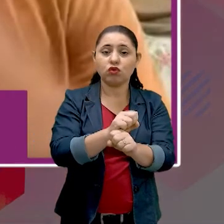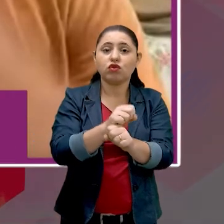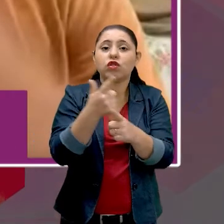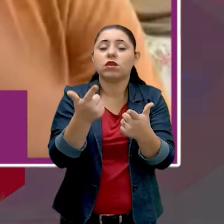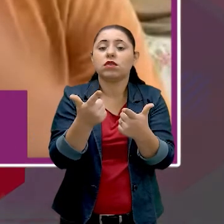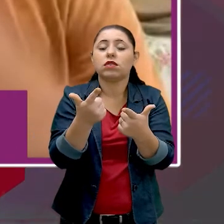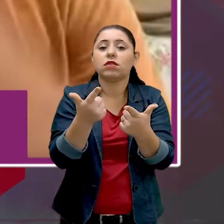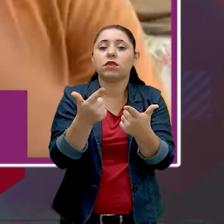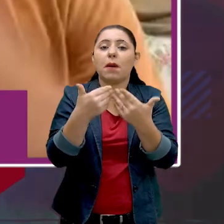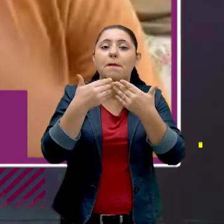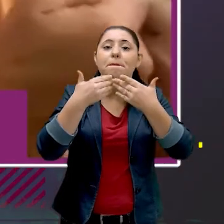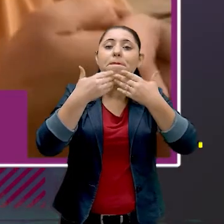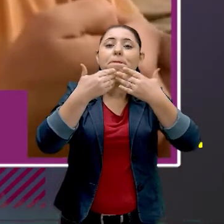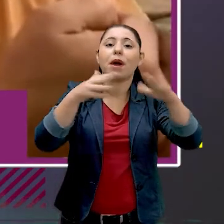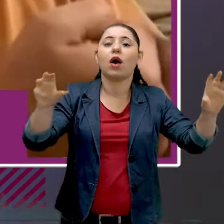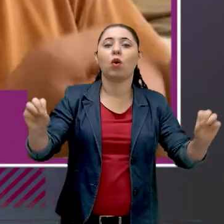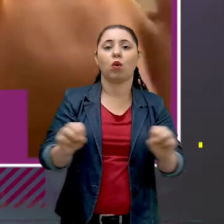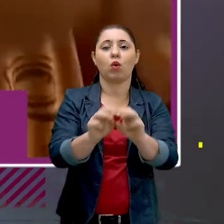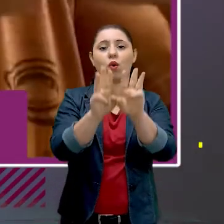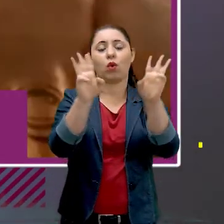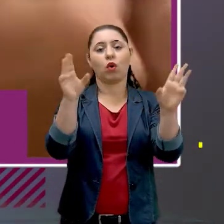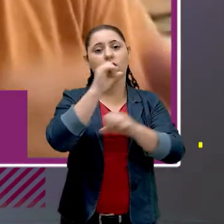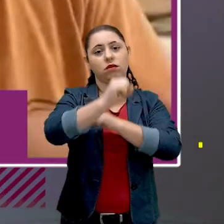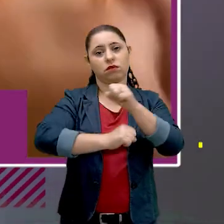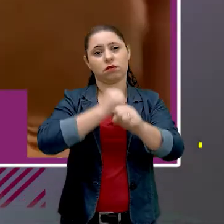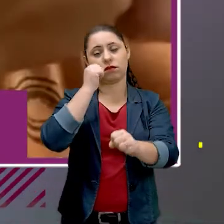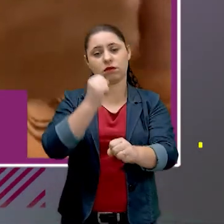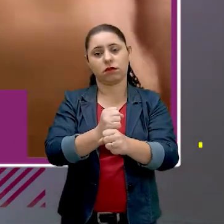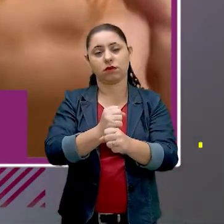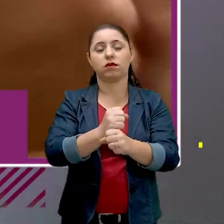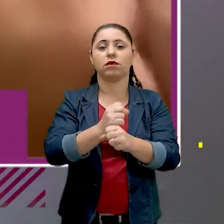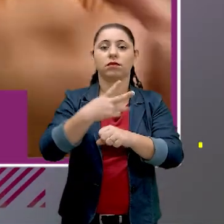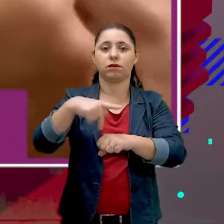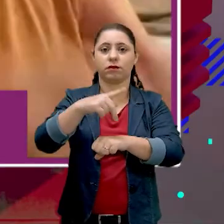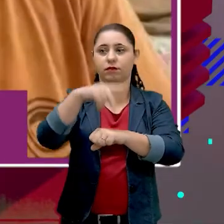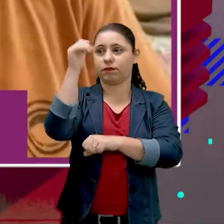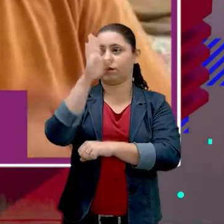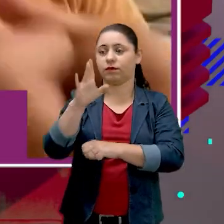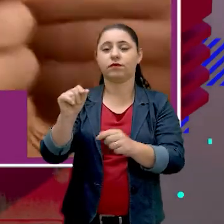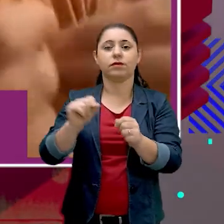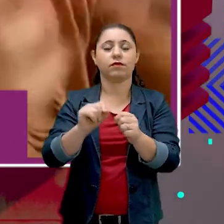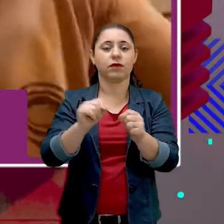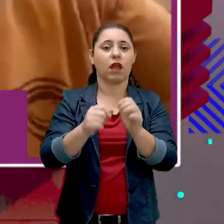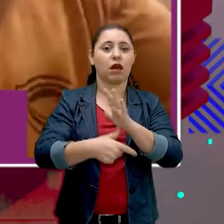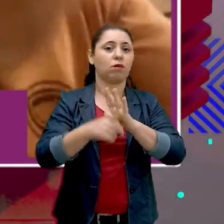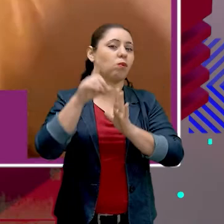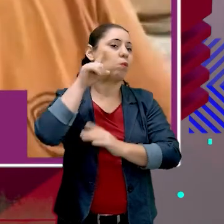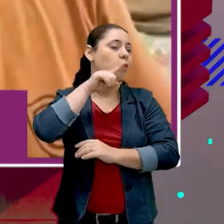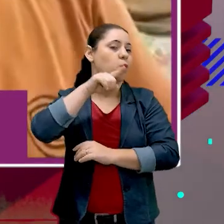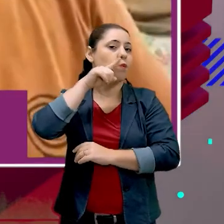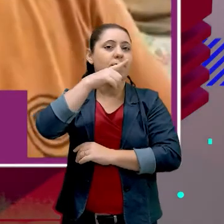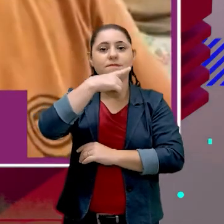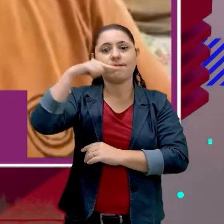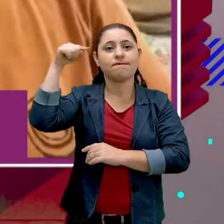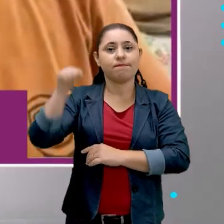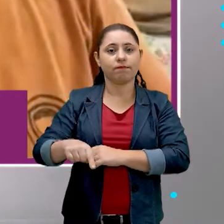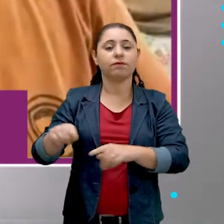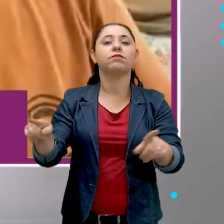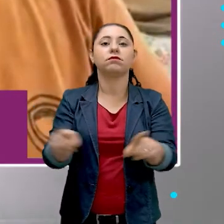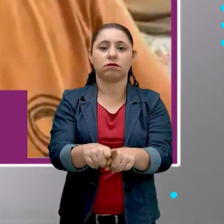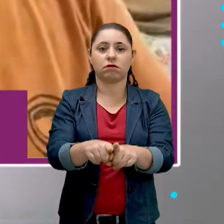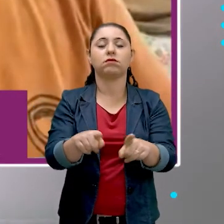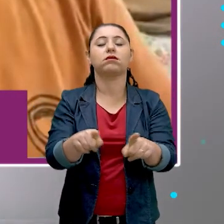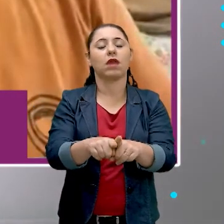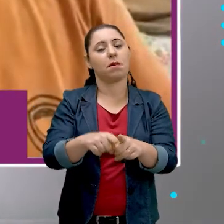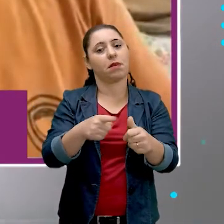essa chance de abrir o discurso da ONU todo ano. O chefe de Estado do Brasil faz isso, antes dos Estados Unidos, da Rússia, o que